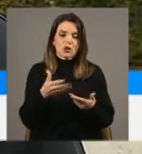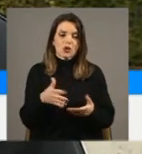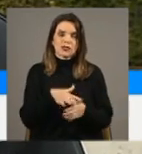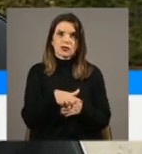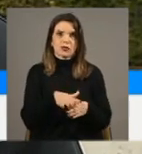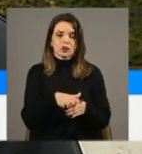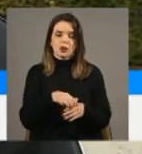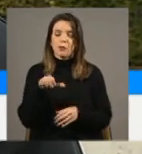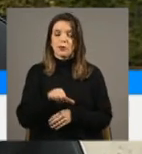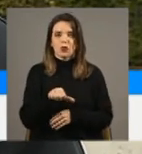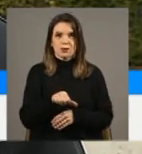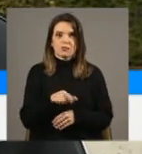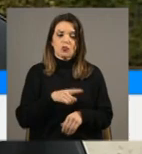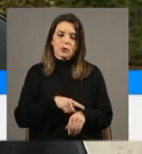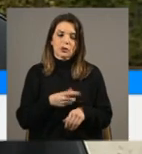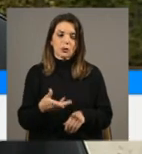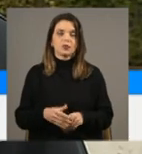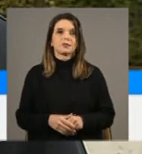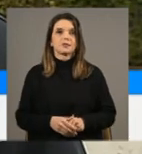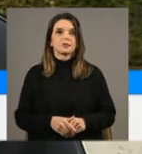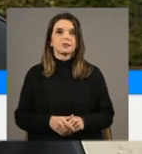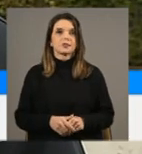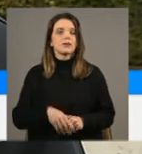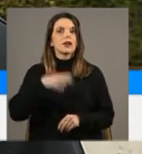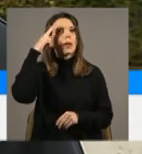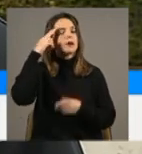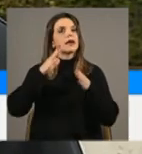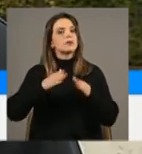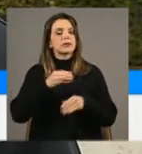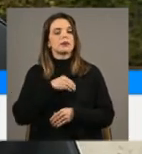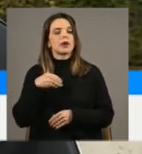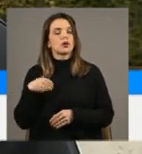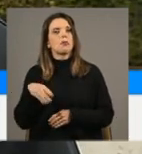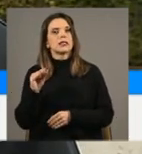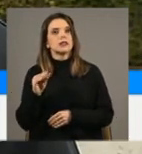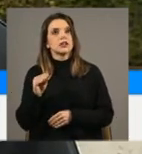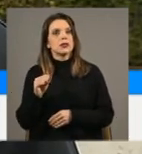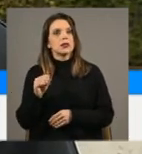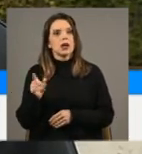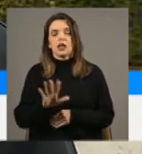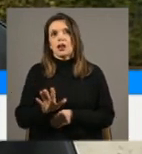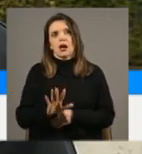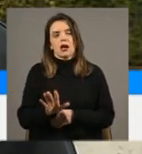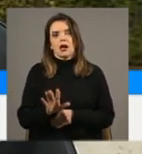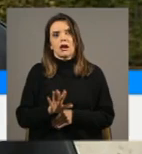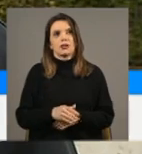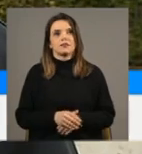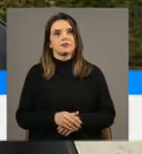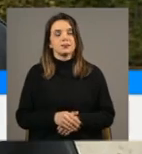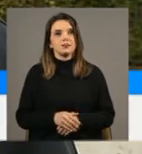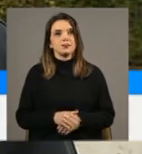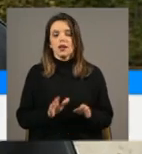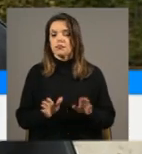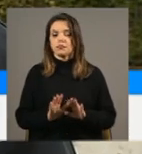é a pior situação que existe neste momento. A Madeira precisa de mais médicos? Não precisa de mais médicos. Não?